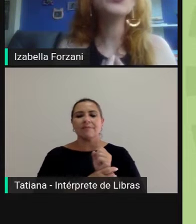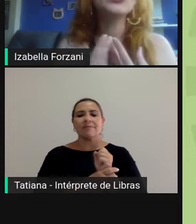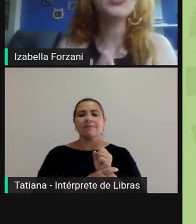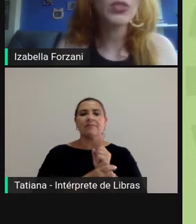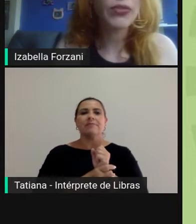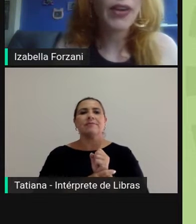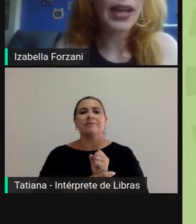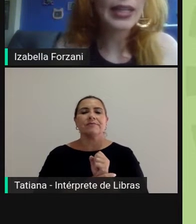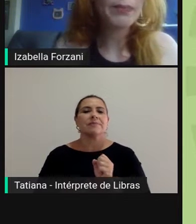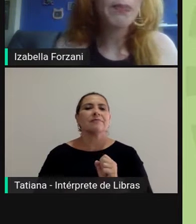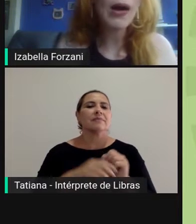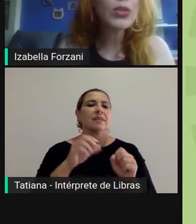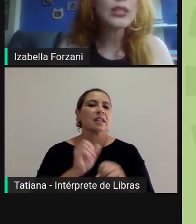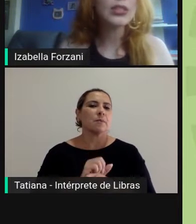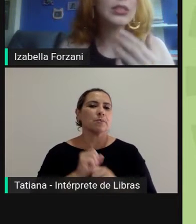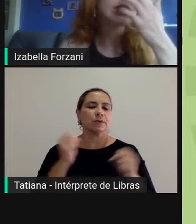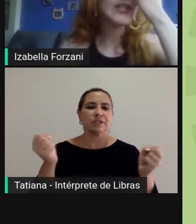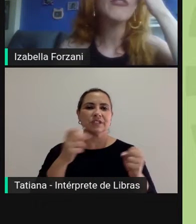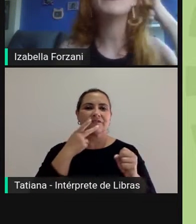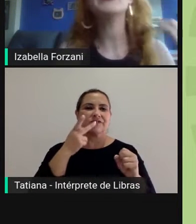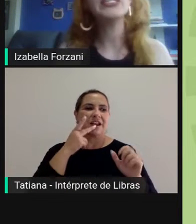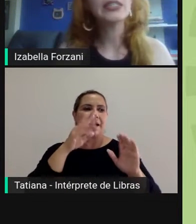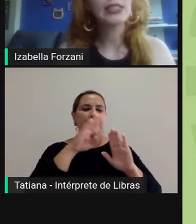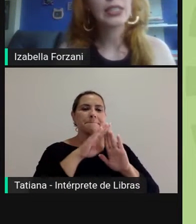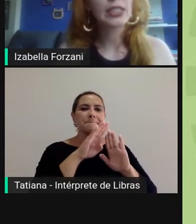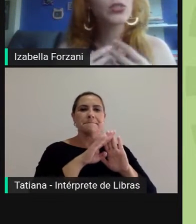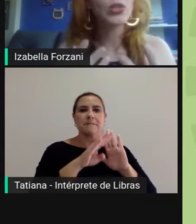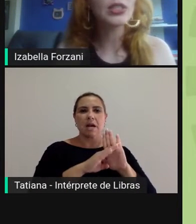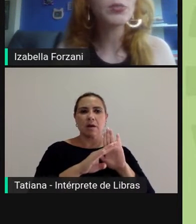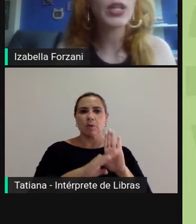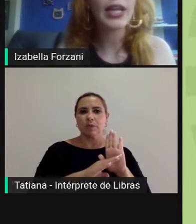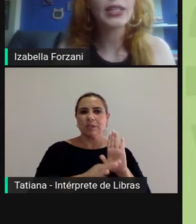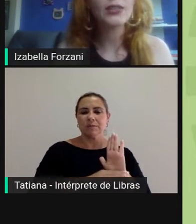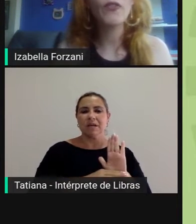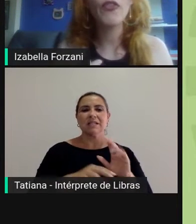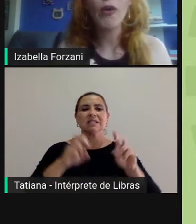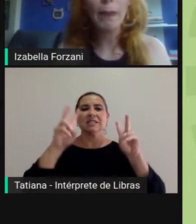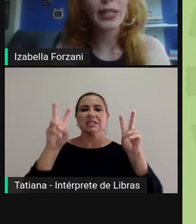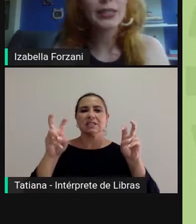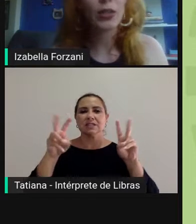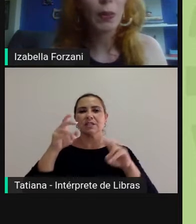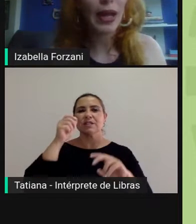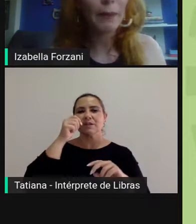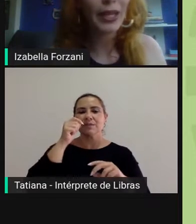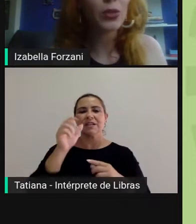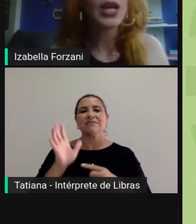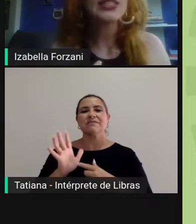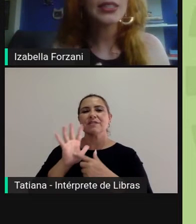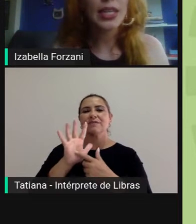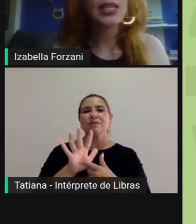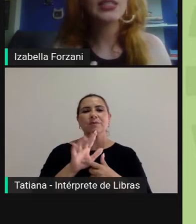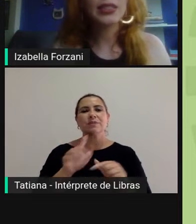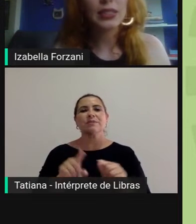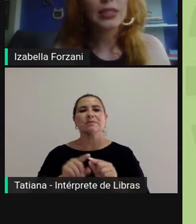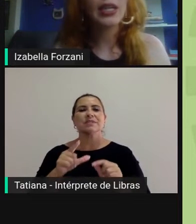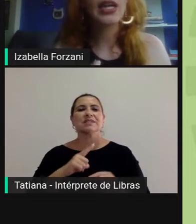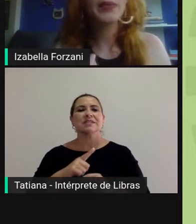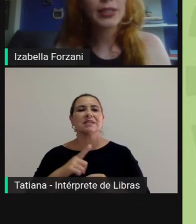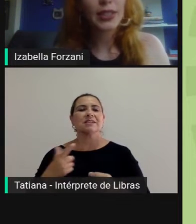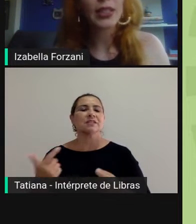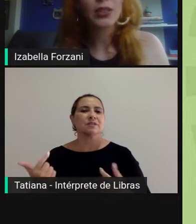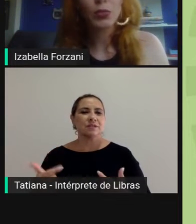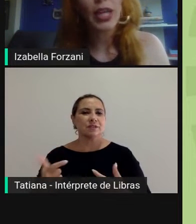É impossível se falar que pautas feministas e as questões das mulheres vão aparecer no parlamento sem que